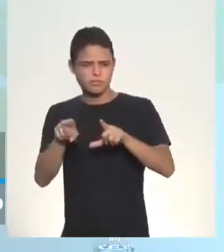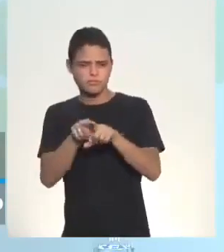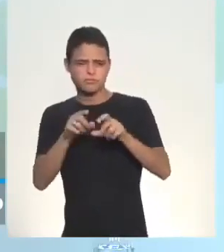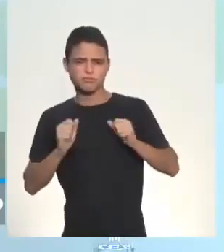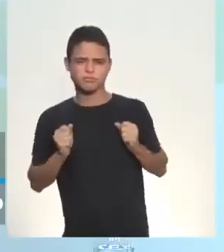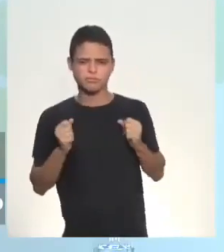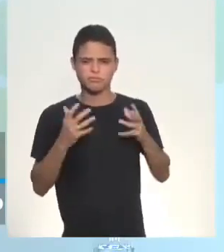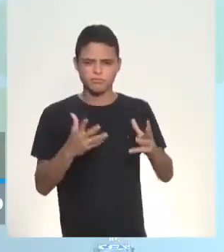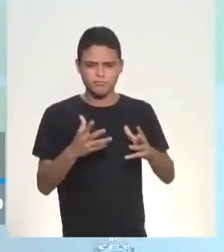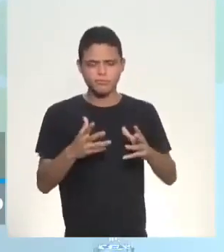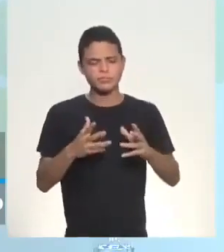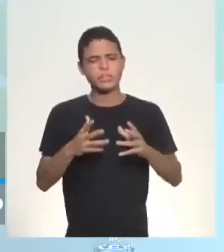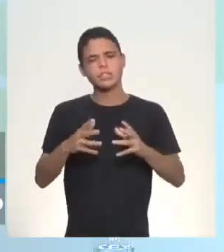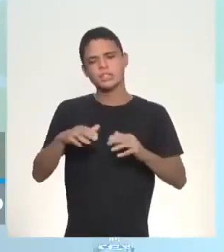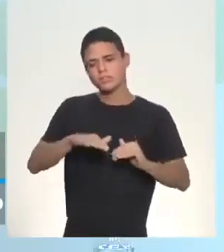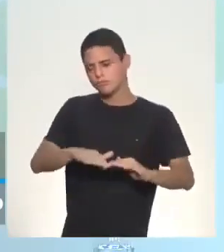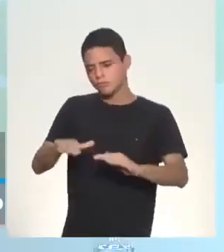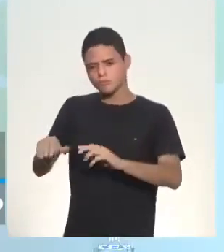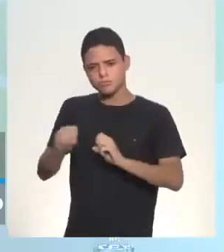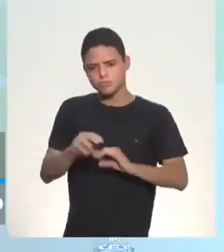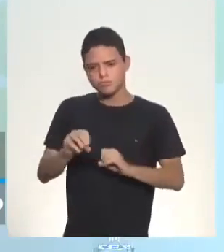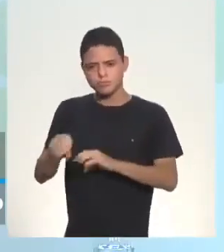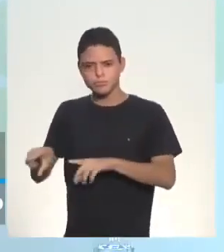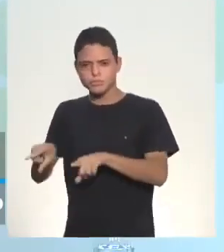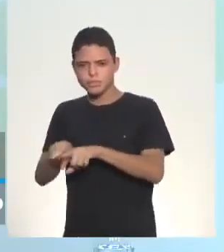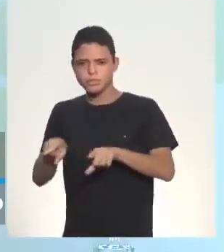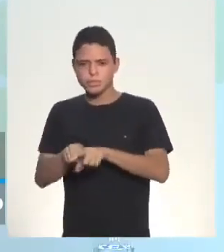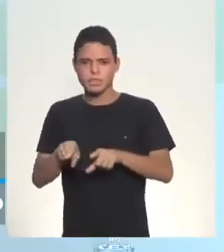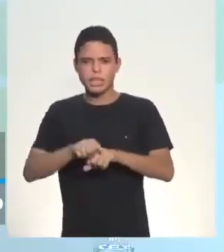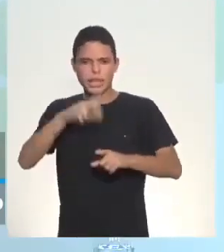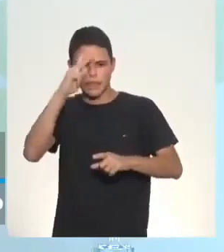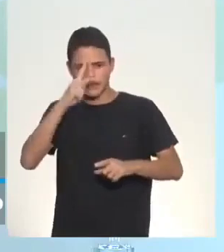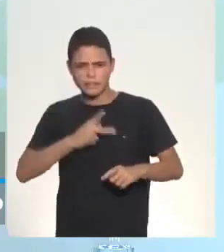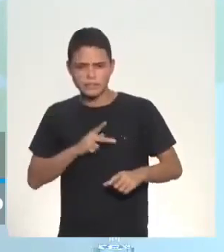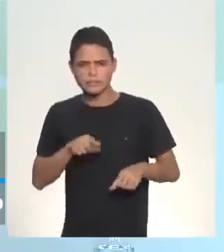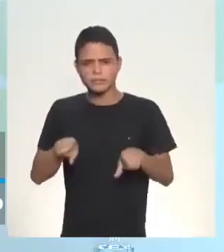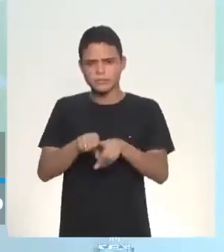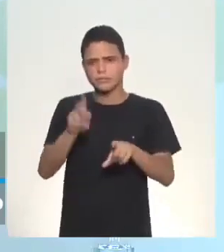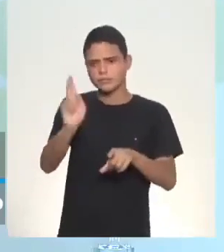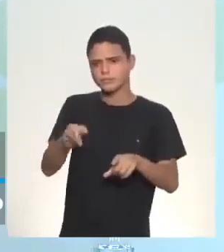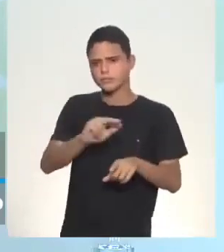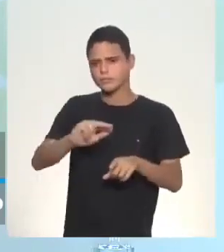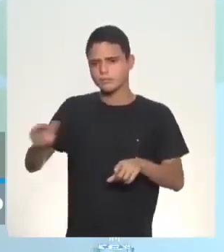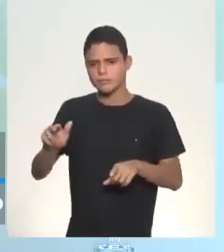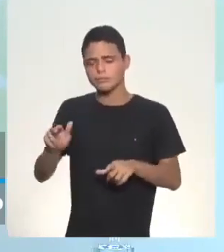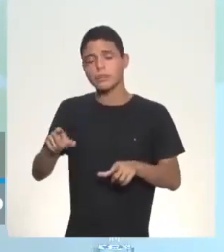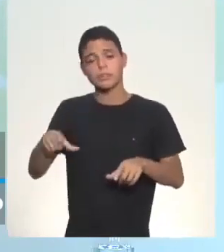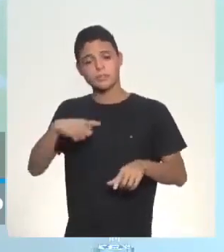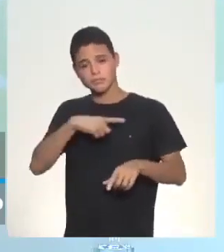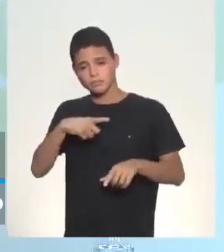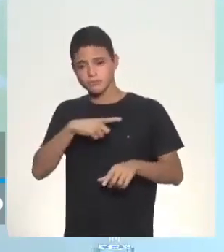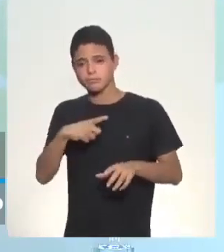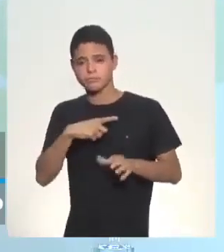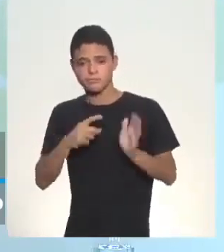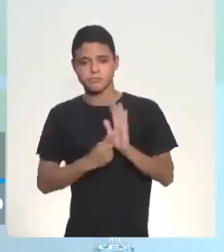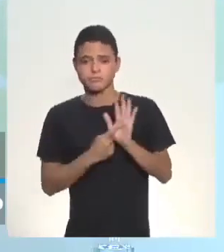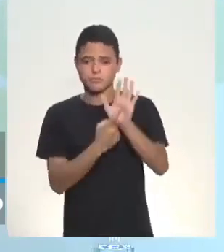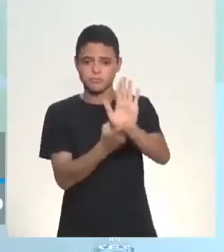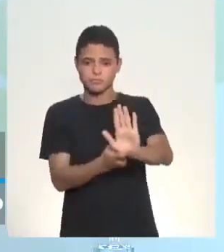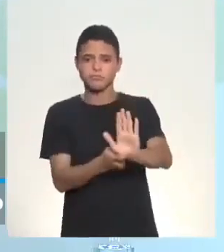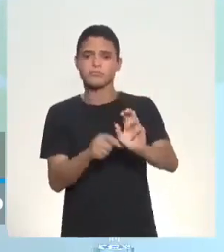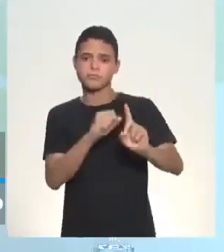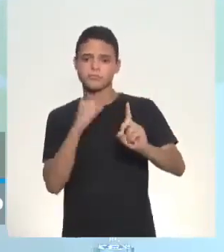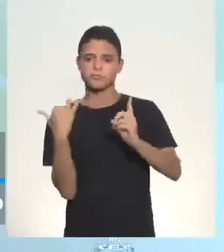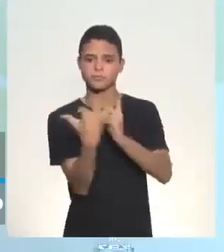de filhos, enfim, comportamento humano. O padre, eu acho que essa do padre tem que mostrar para a sociedade que está